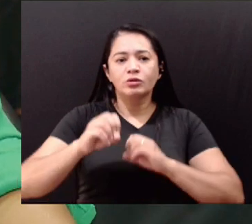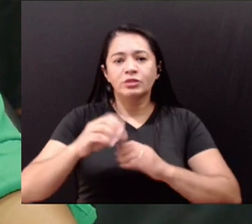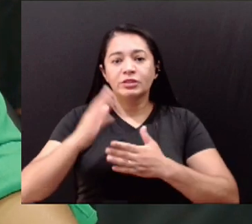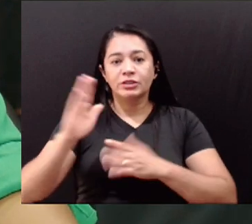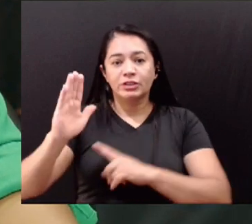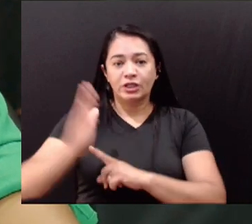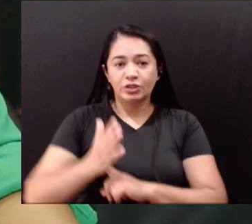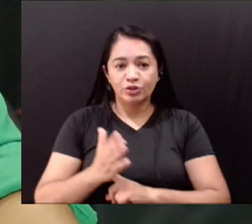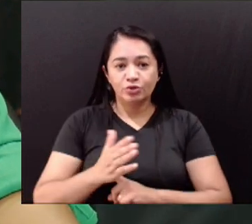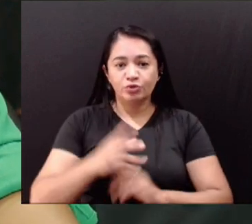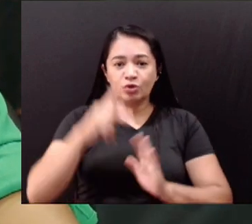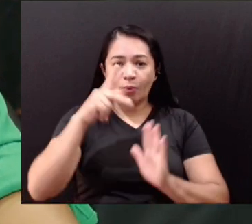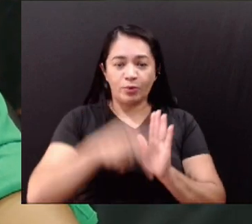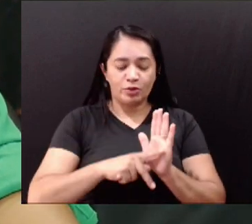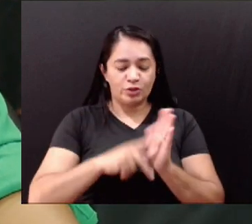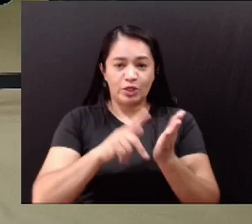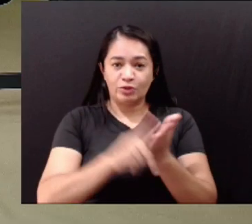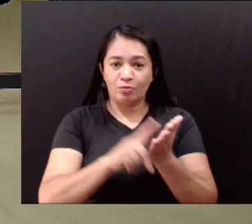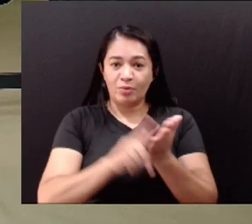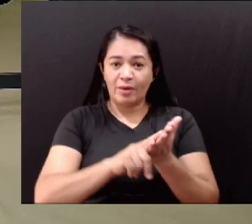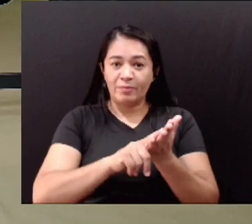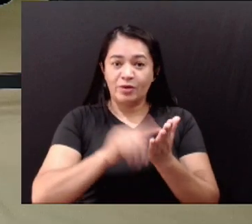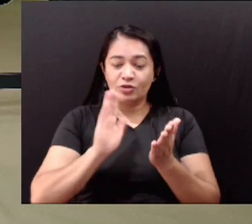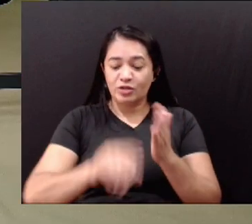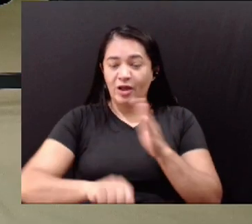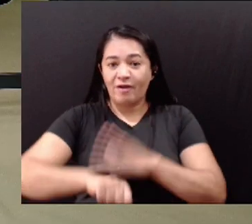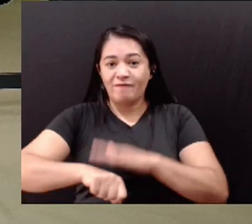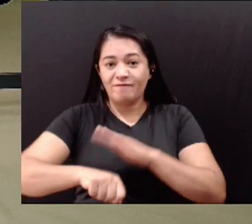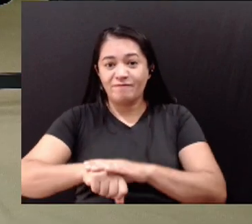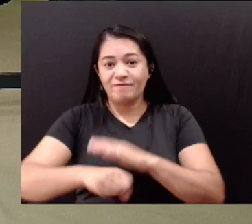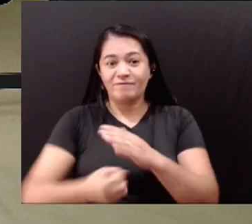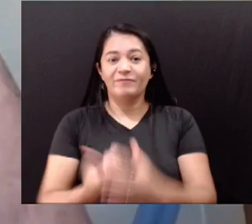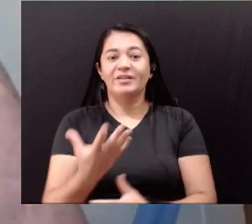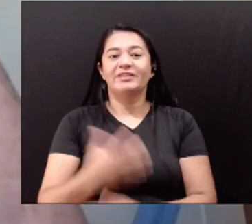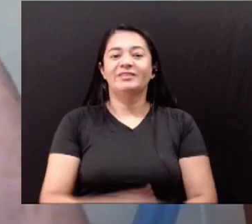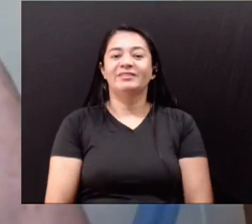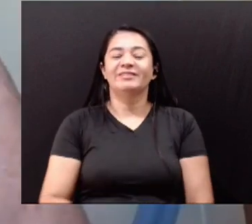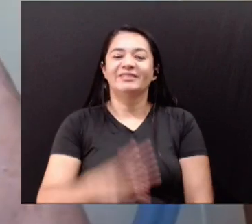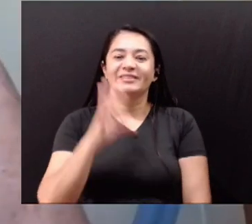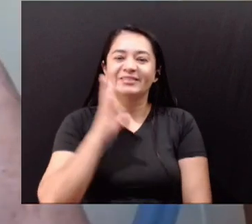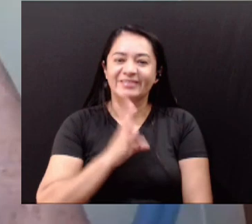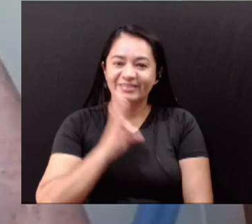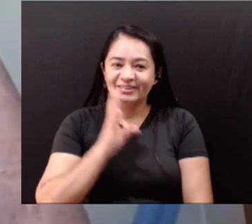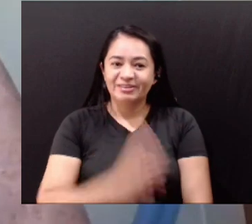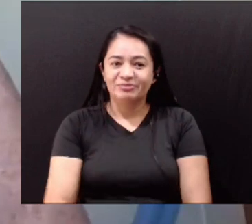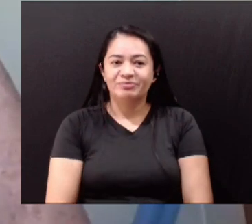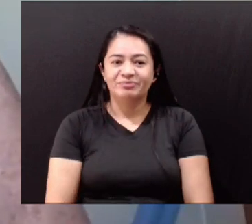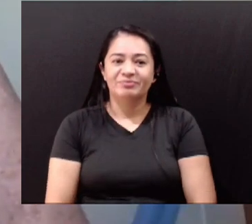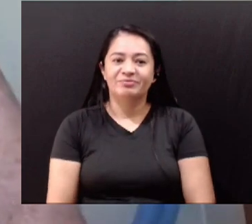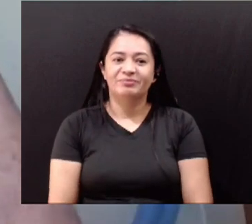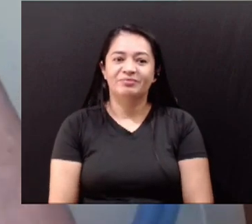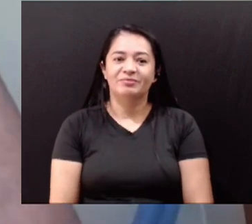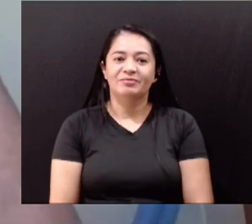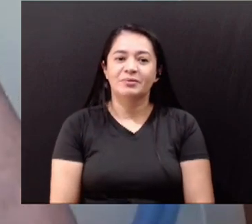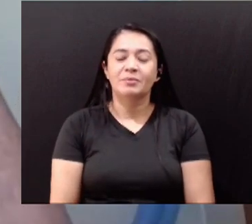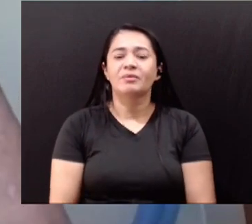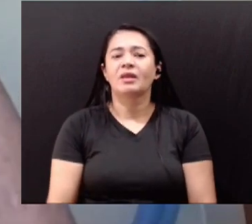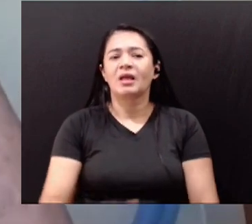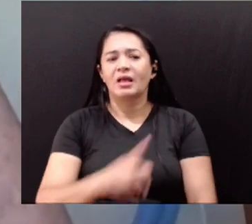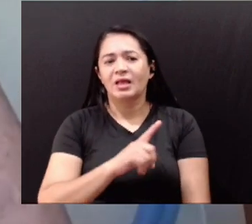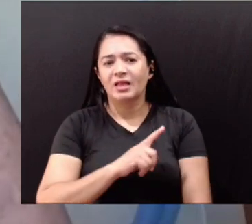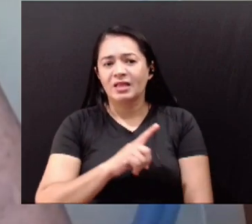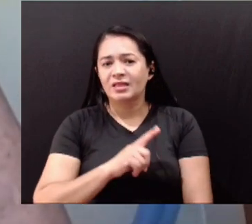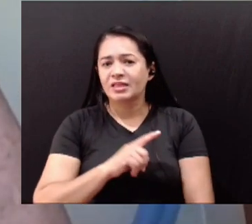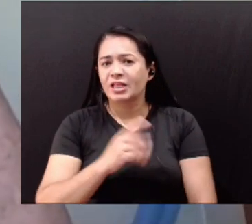papel? O pessoal já está se interessando no projeto, hein, Denise? Legal. Olha, tem muita literatura sobre